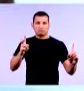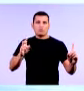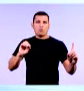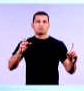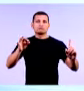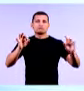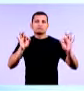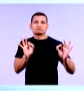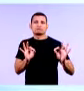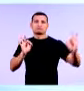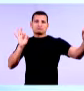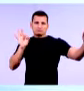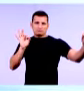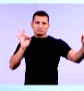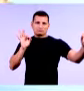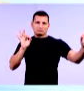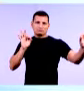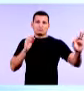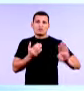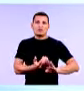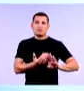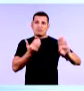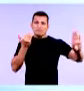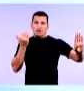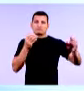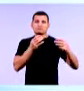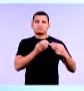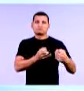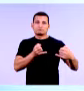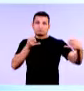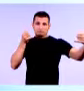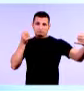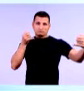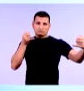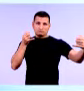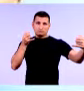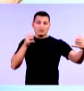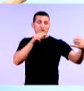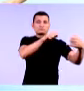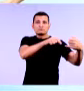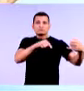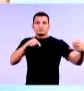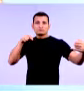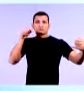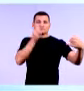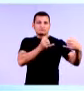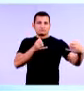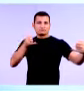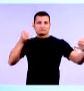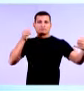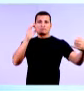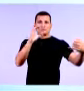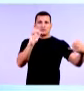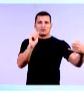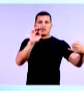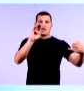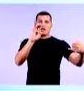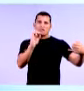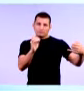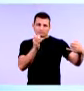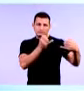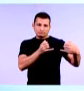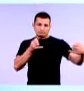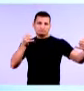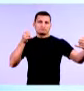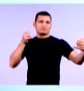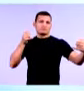distantes, separados por um meio de transmissão. Esse meio de transmissão é o quê? É um cabo, pode ser um cabo, um enlace de rádio,